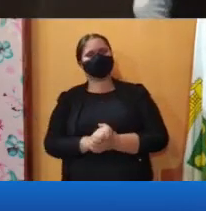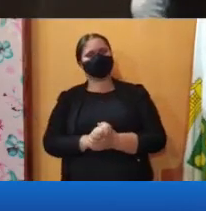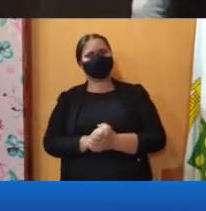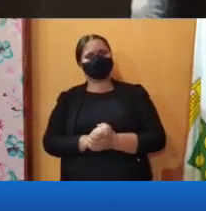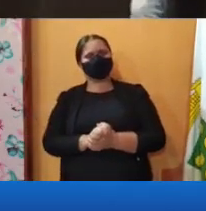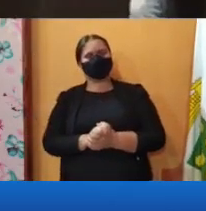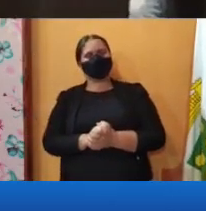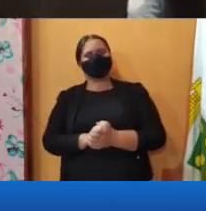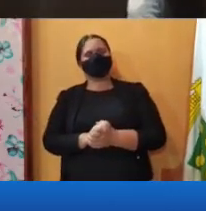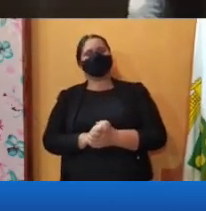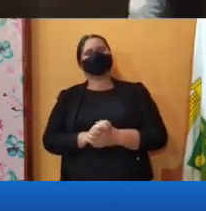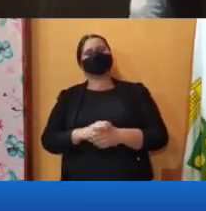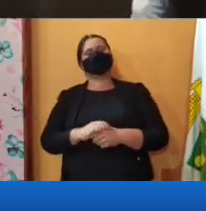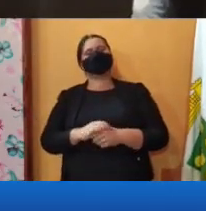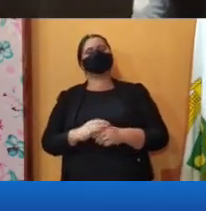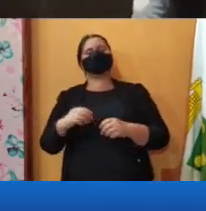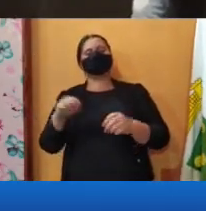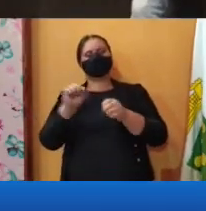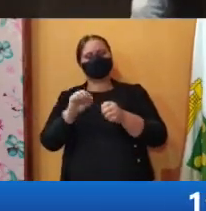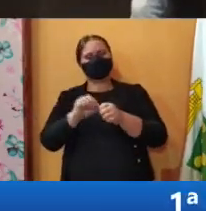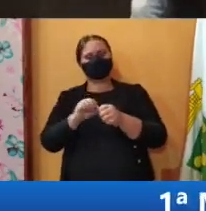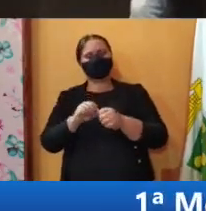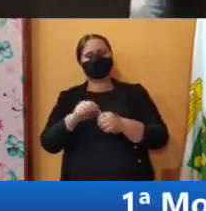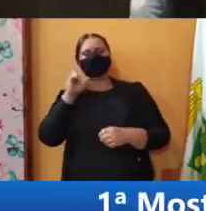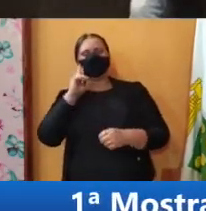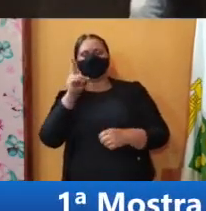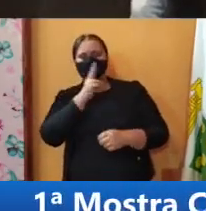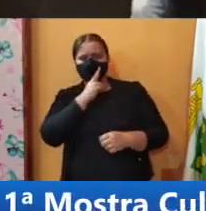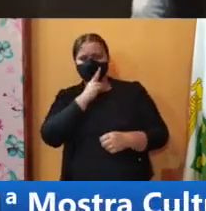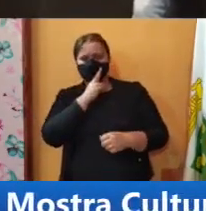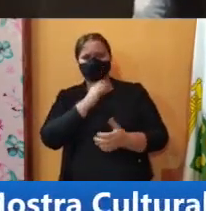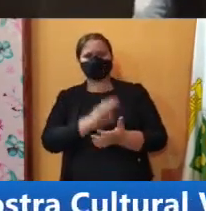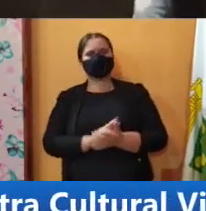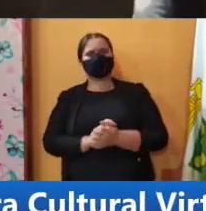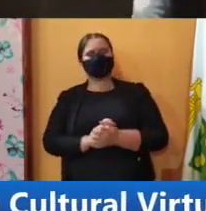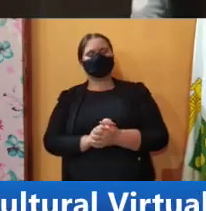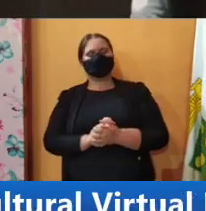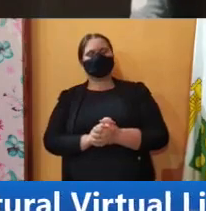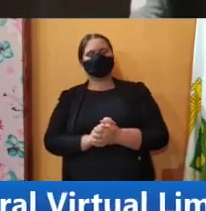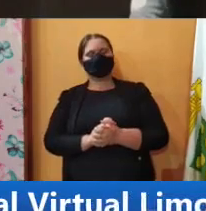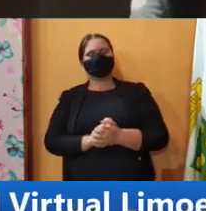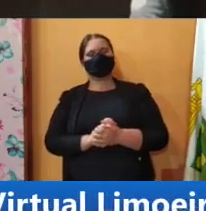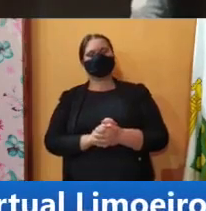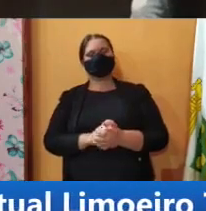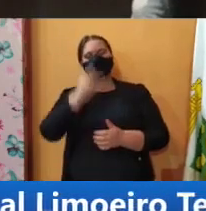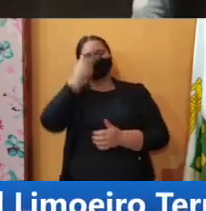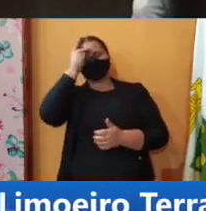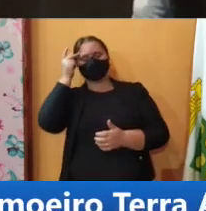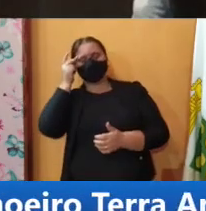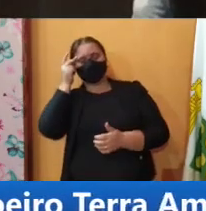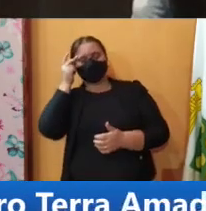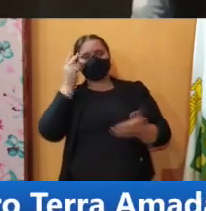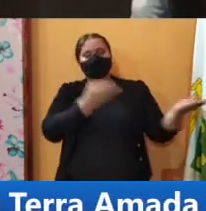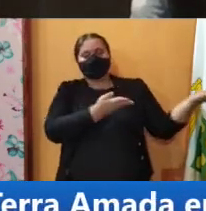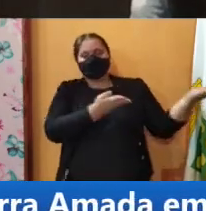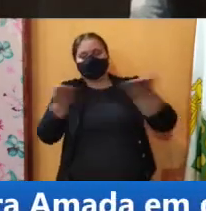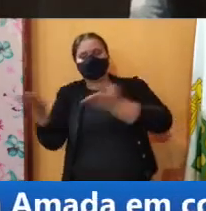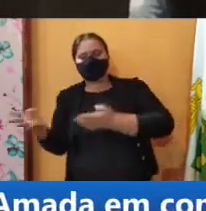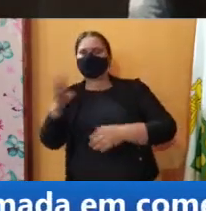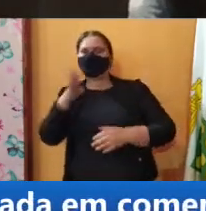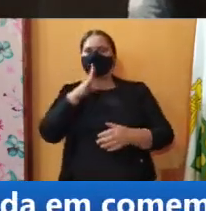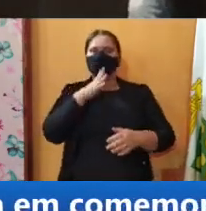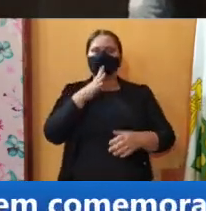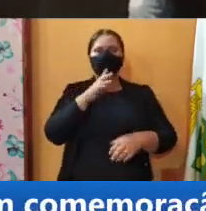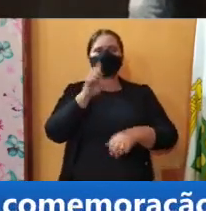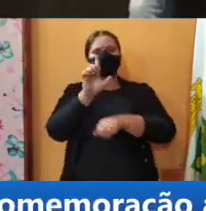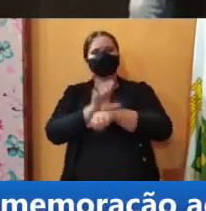Na hotelaria, na gastronomia, Limoeiro agora vai ter que ser forte no turismo. É a alternativa, é o gancho que a gente tem, porque nós